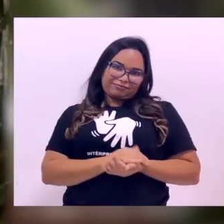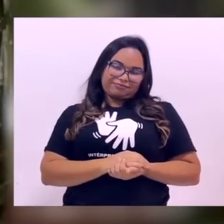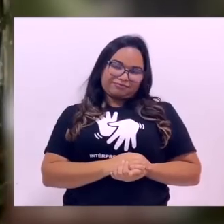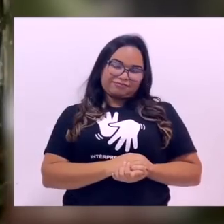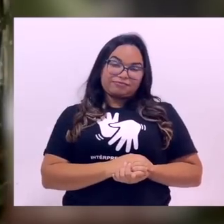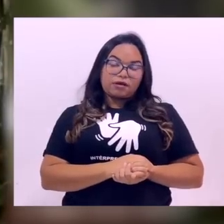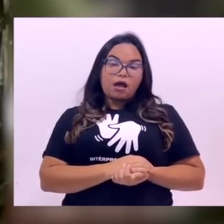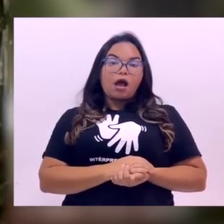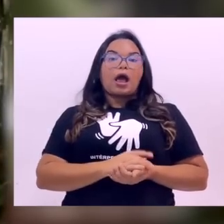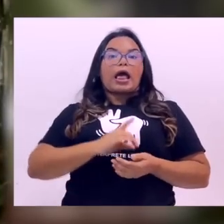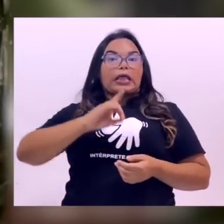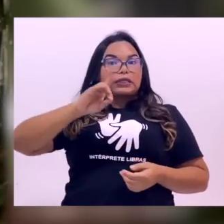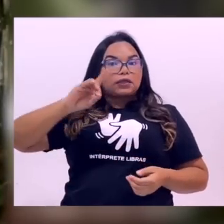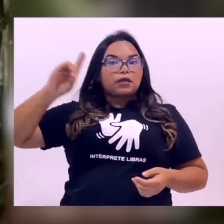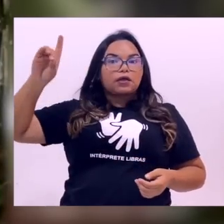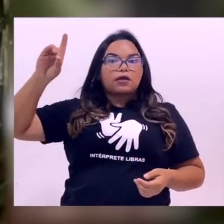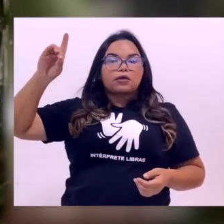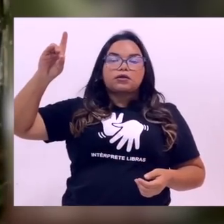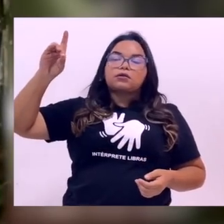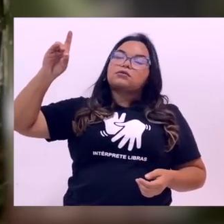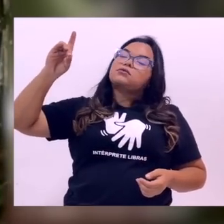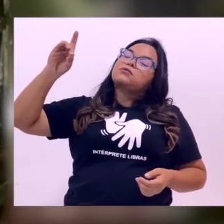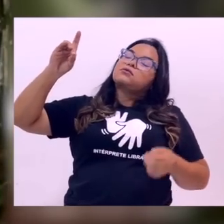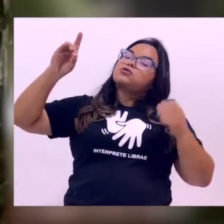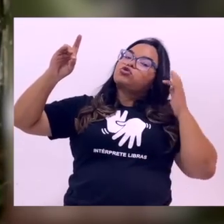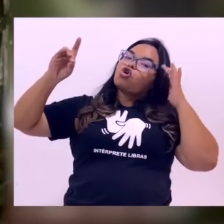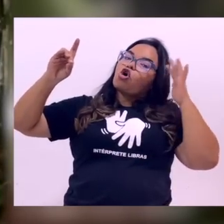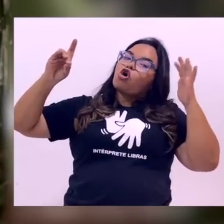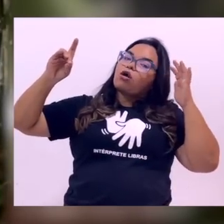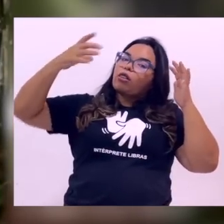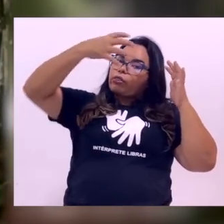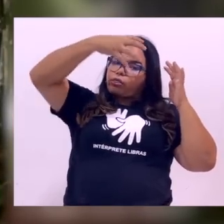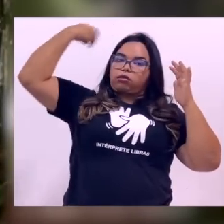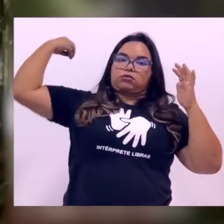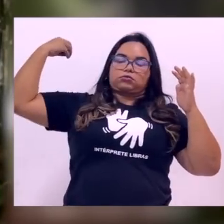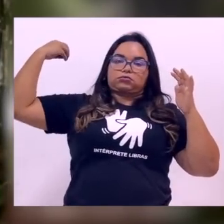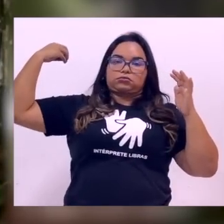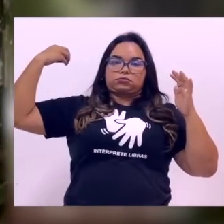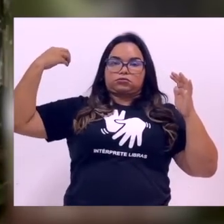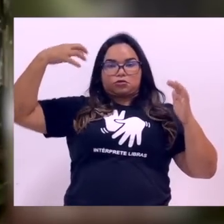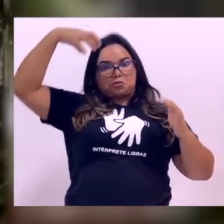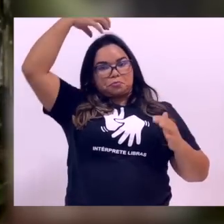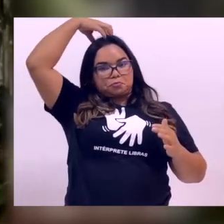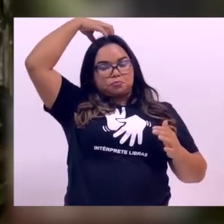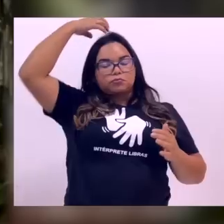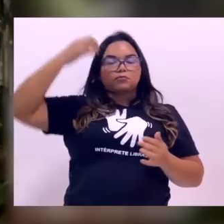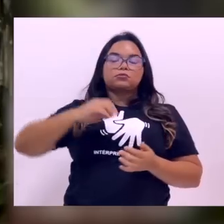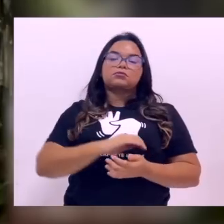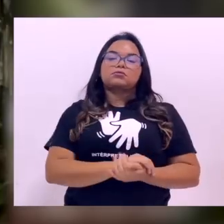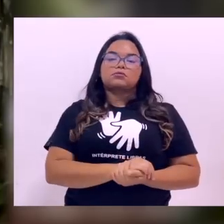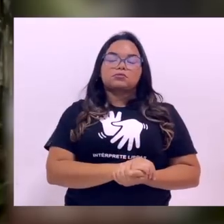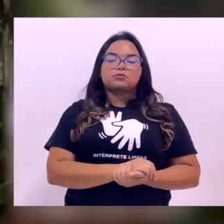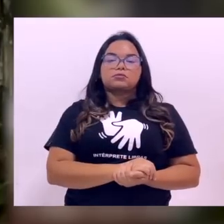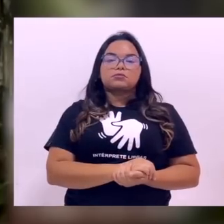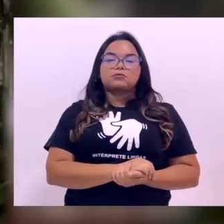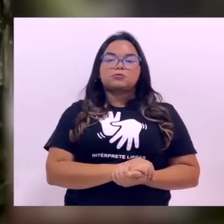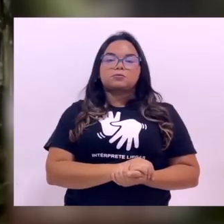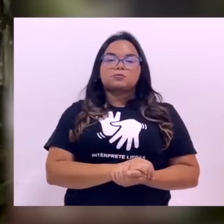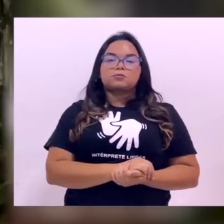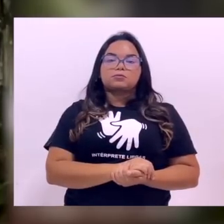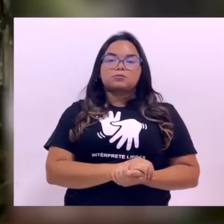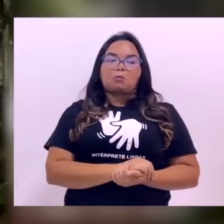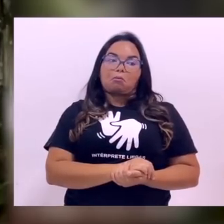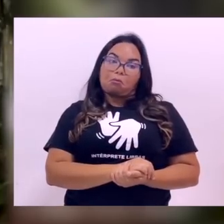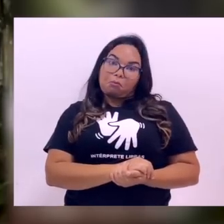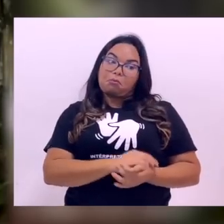Deus removeu este sonho da mente de Nabucodonosor para que ele não fosse capaz de recordar. E também